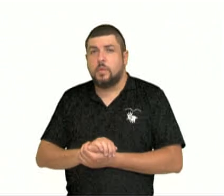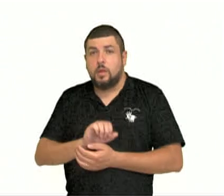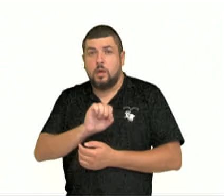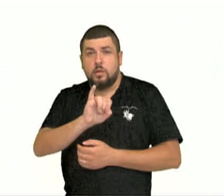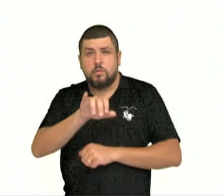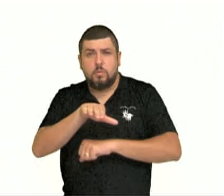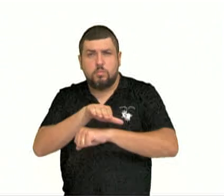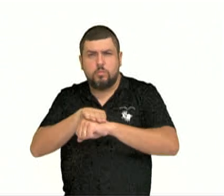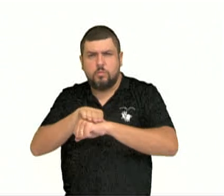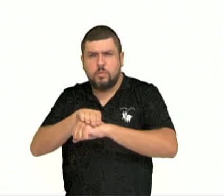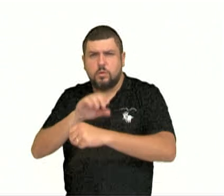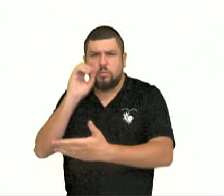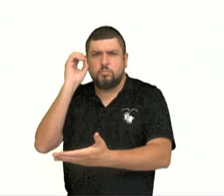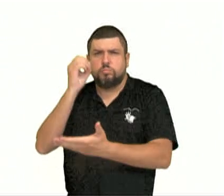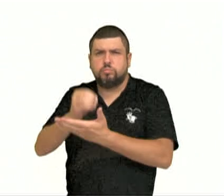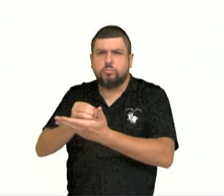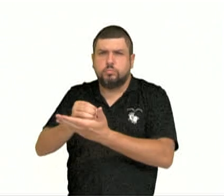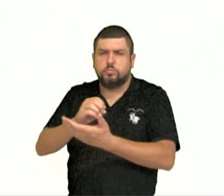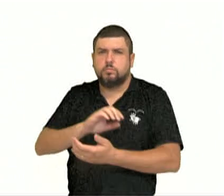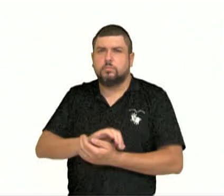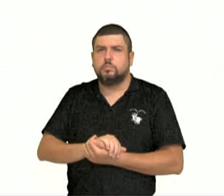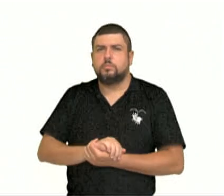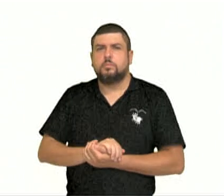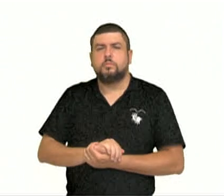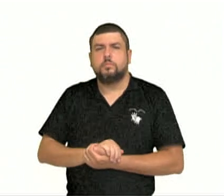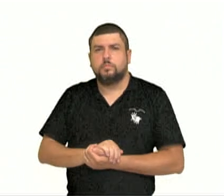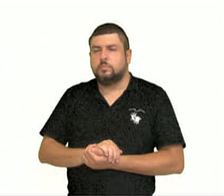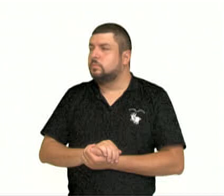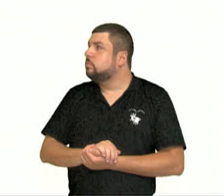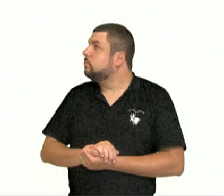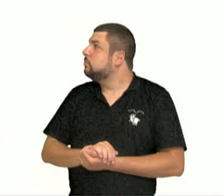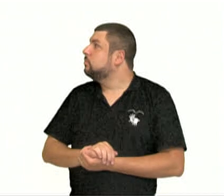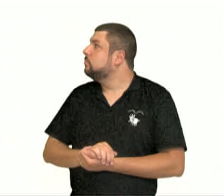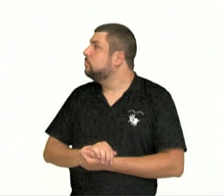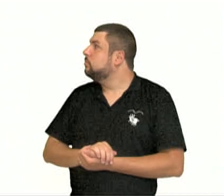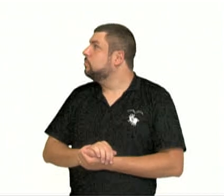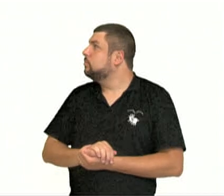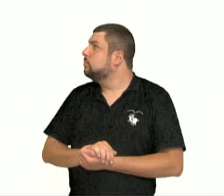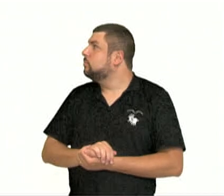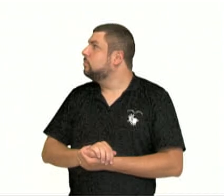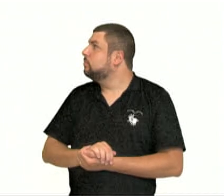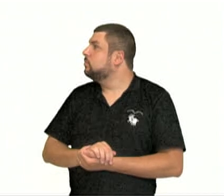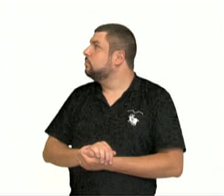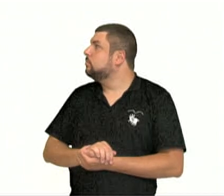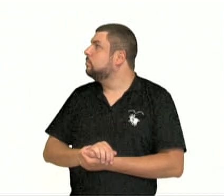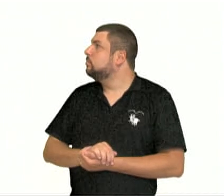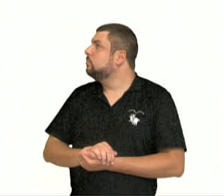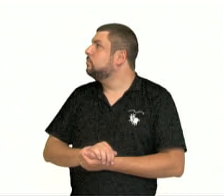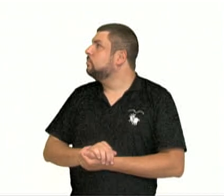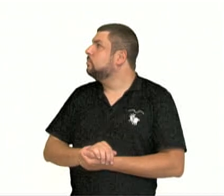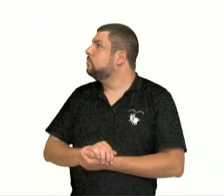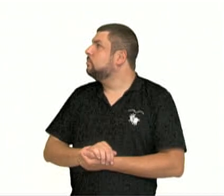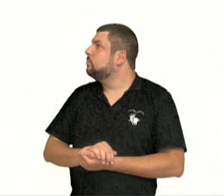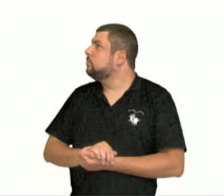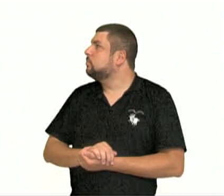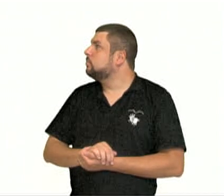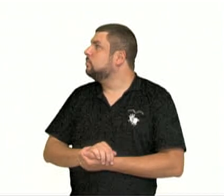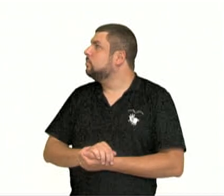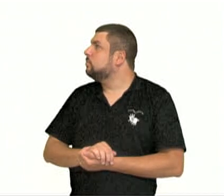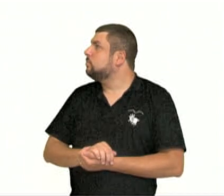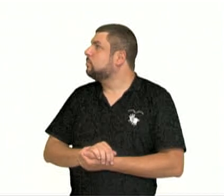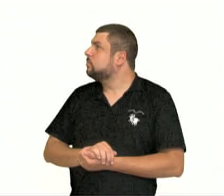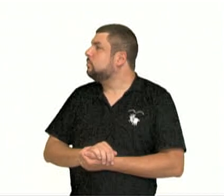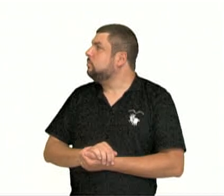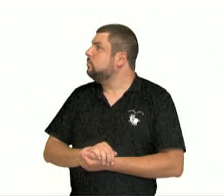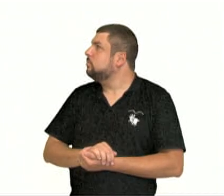você conversar. Isso para seguir. No seas tan louco, sé educado, sé correcto,